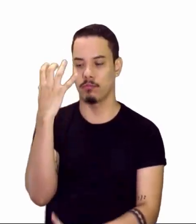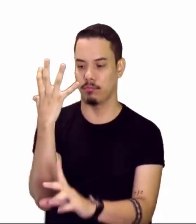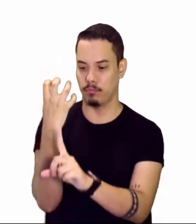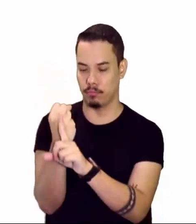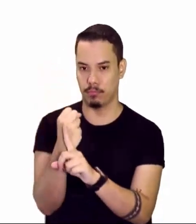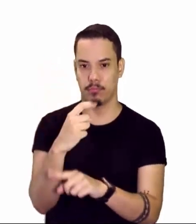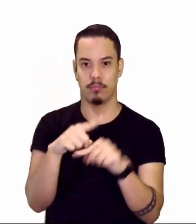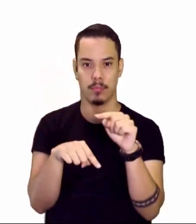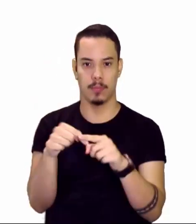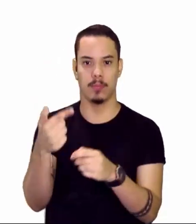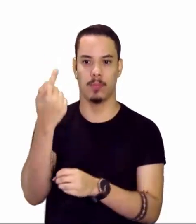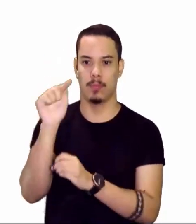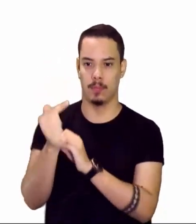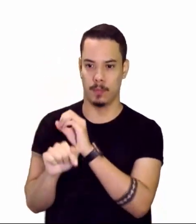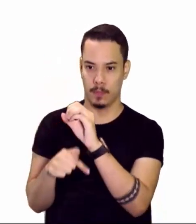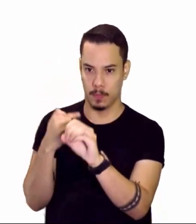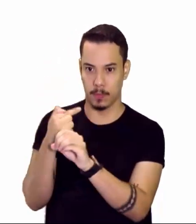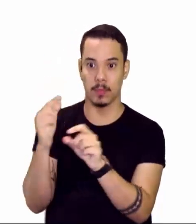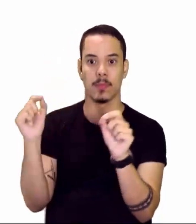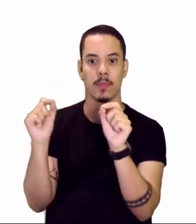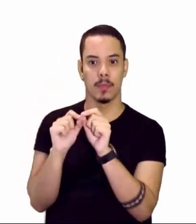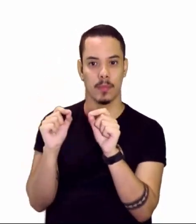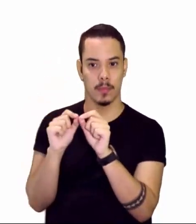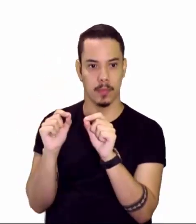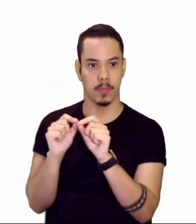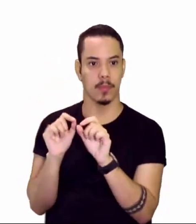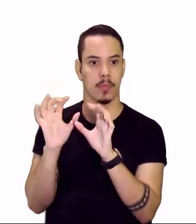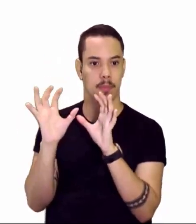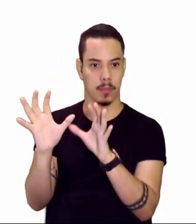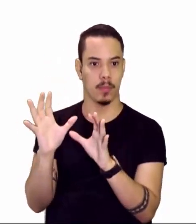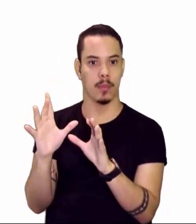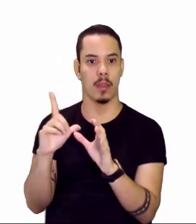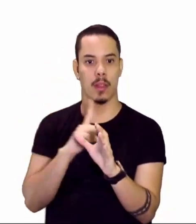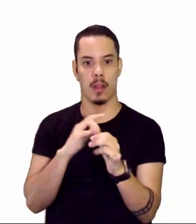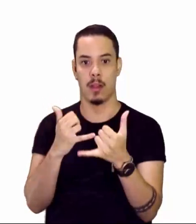dos átomos pelos elétrons, faz com que aquela